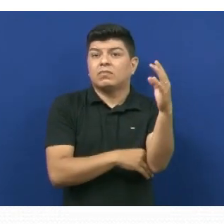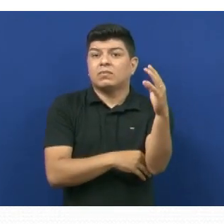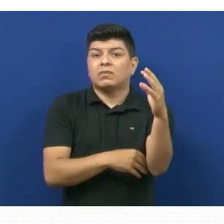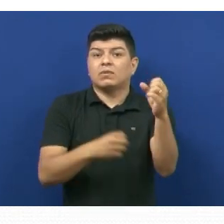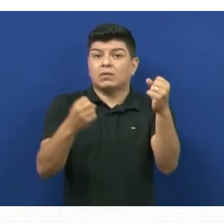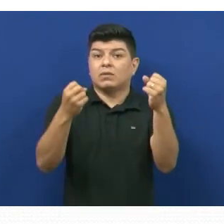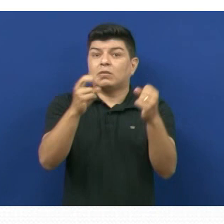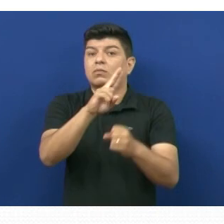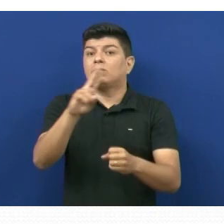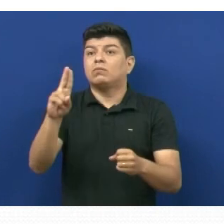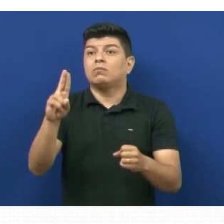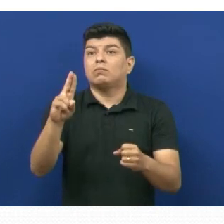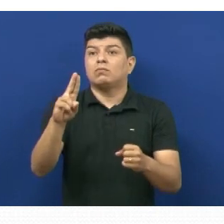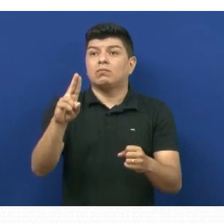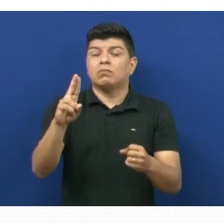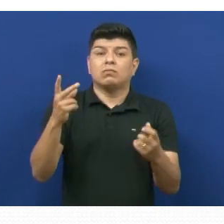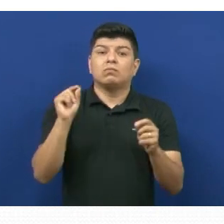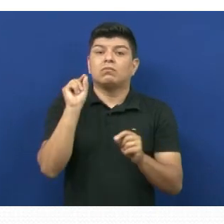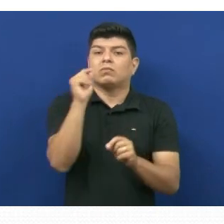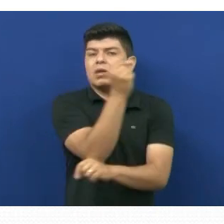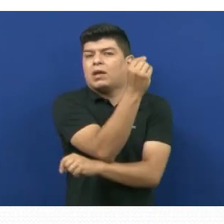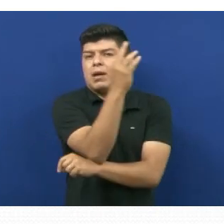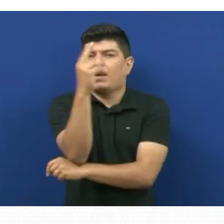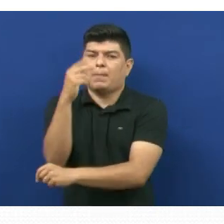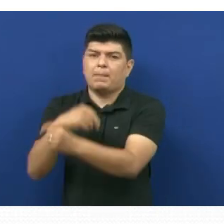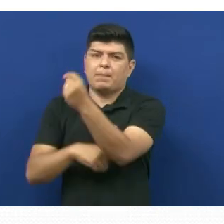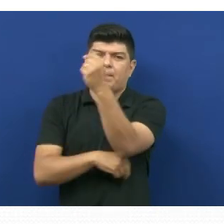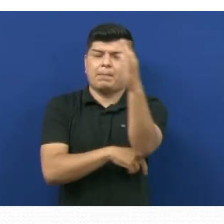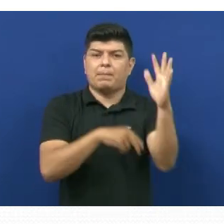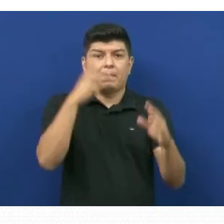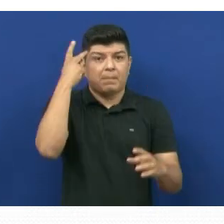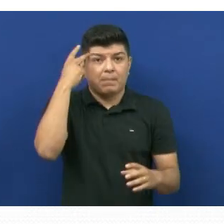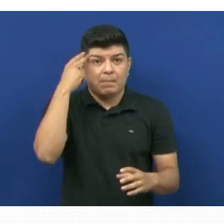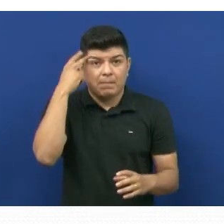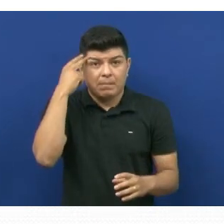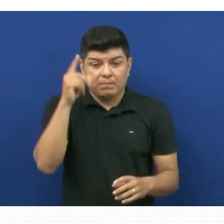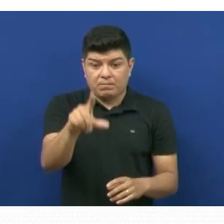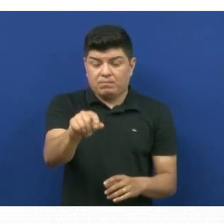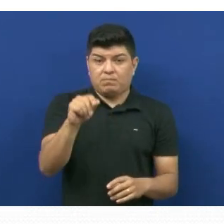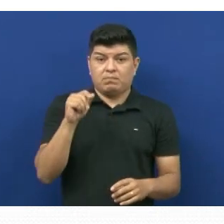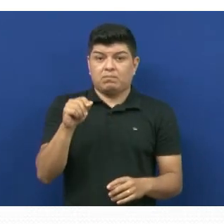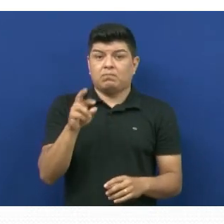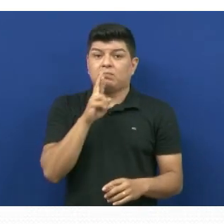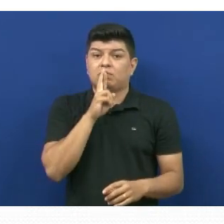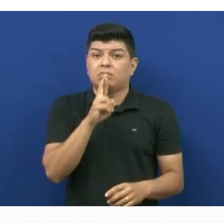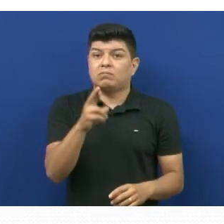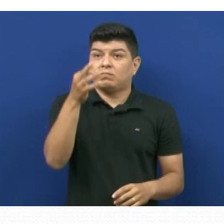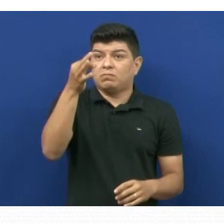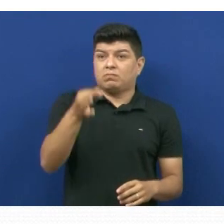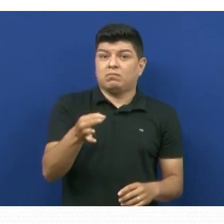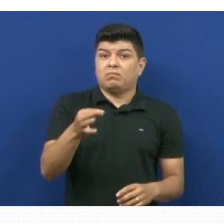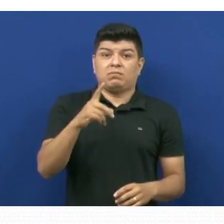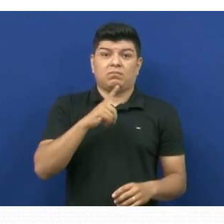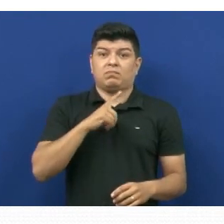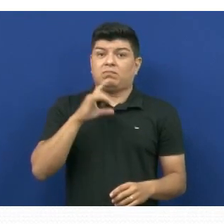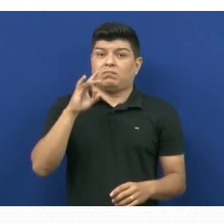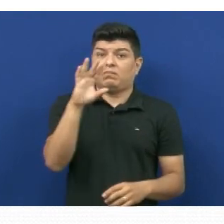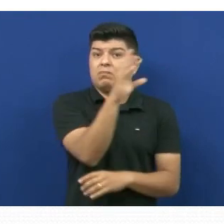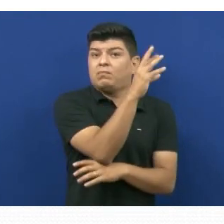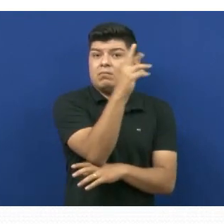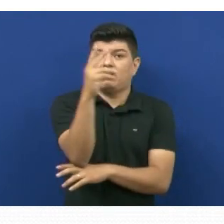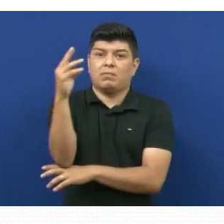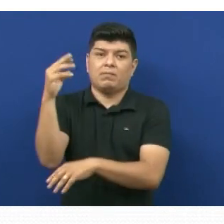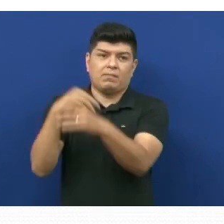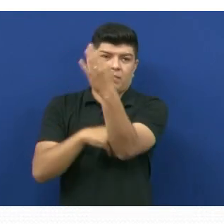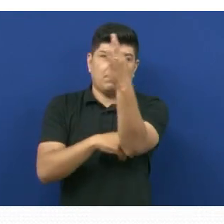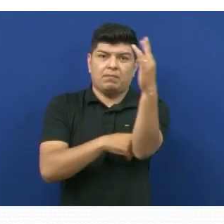é chamada de paisagem natural. Assinale a alternativa abaixo que contenha apenas paisagens